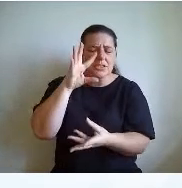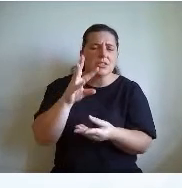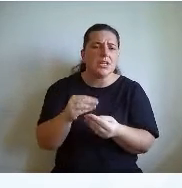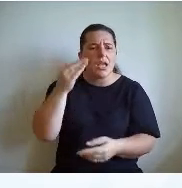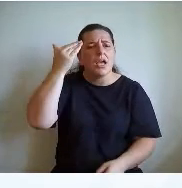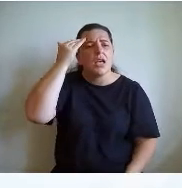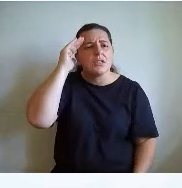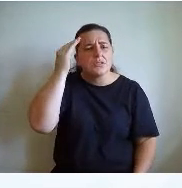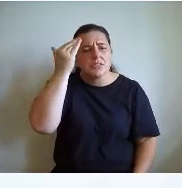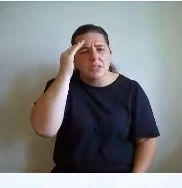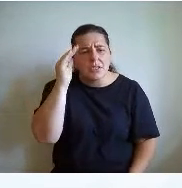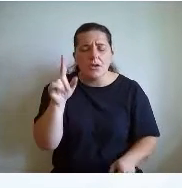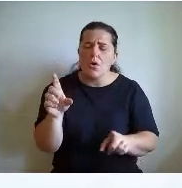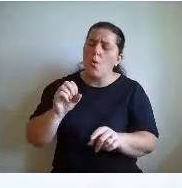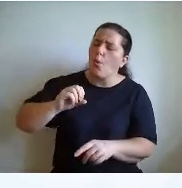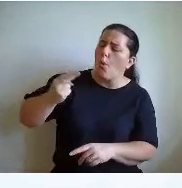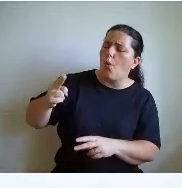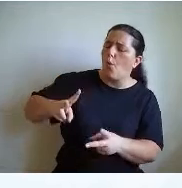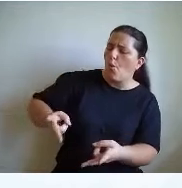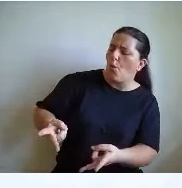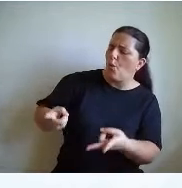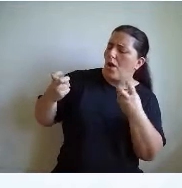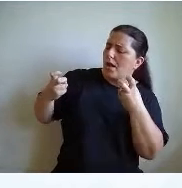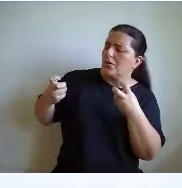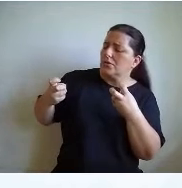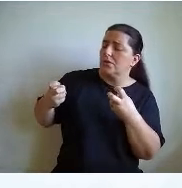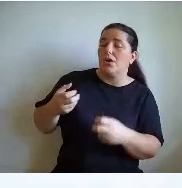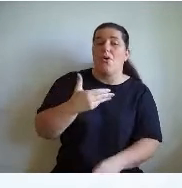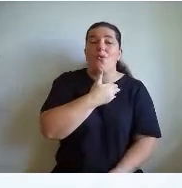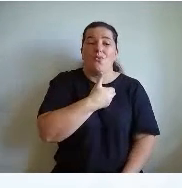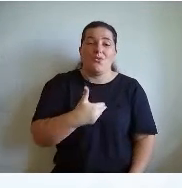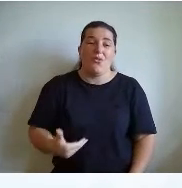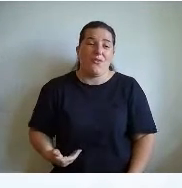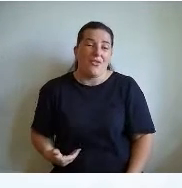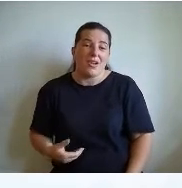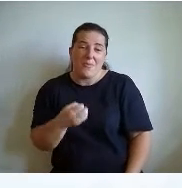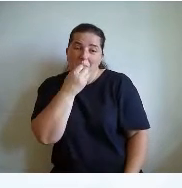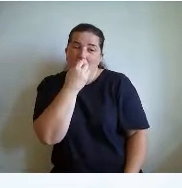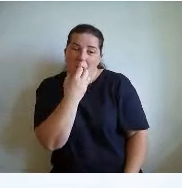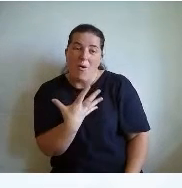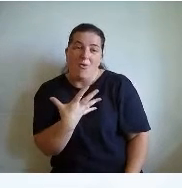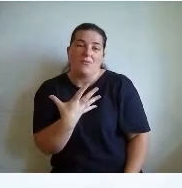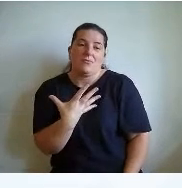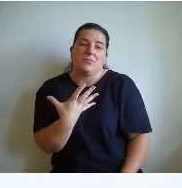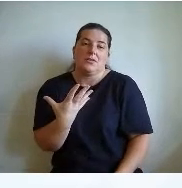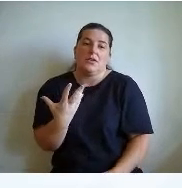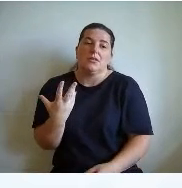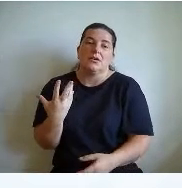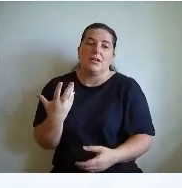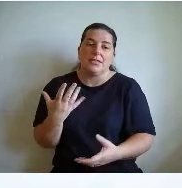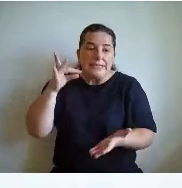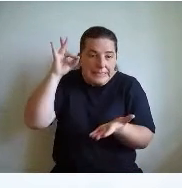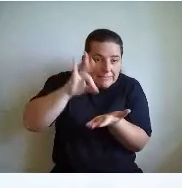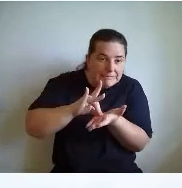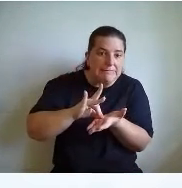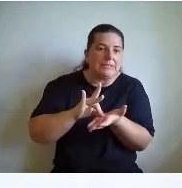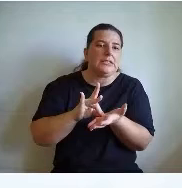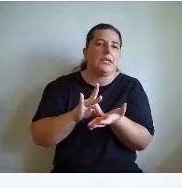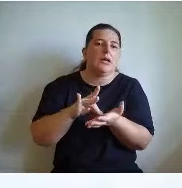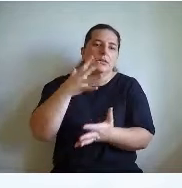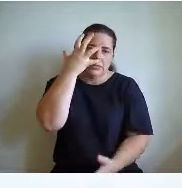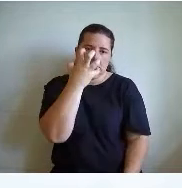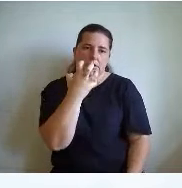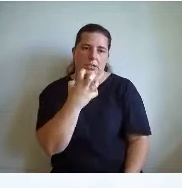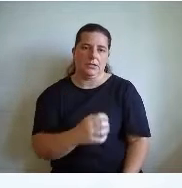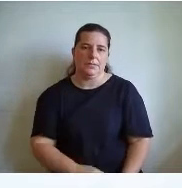ou de reconhecer uma governabilidade, uma governança concreta, real e séria.